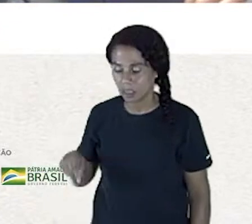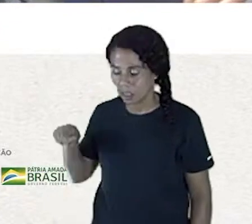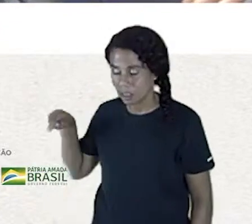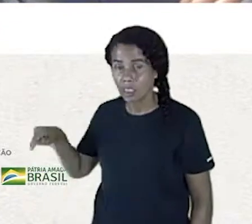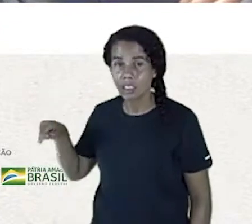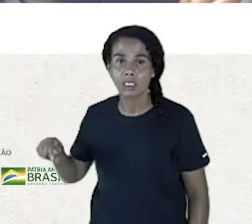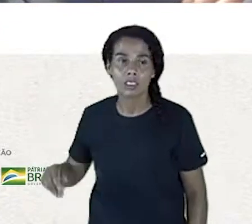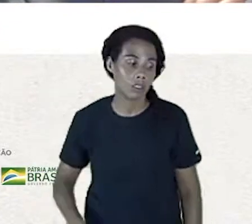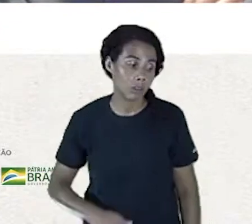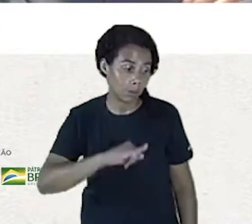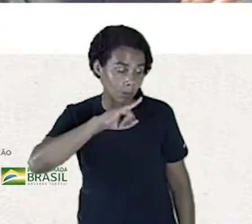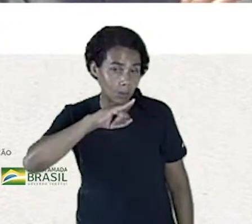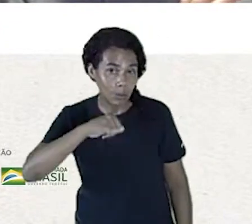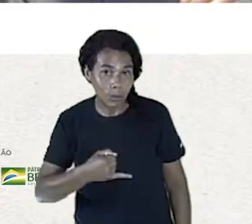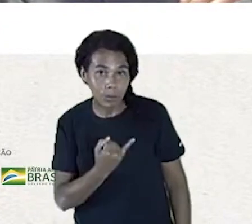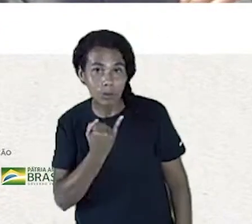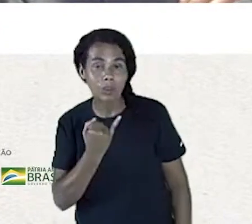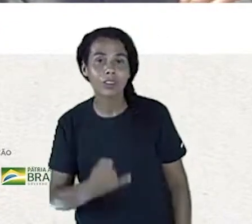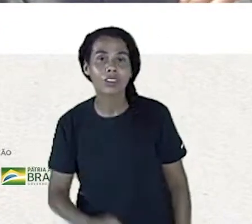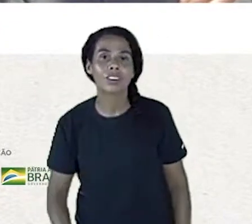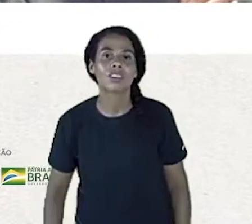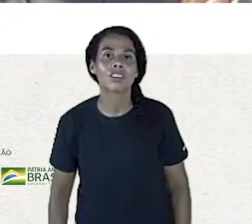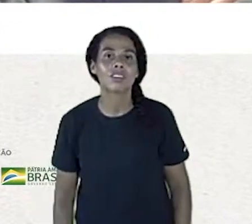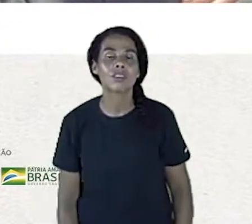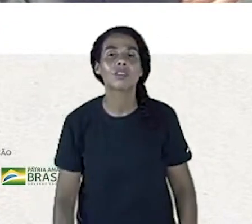Porque ele está envelhecendo